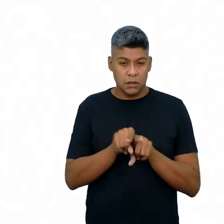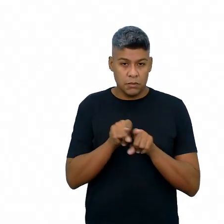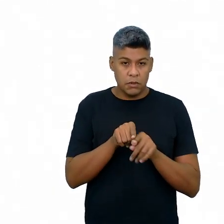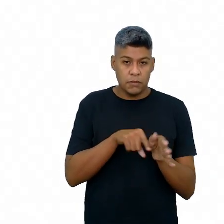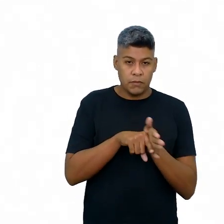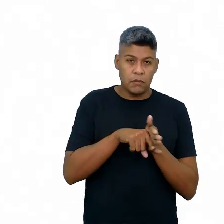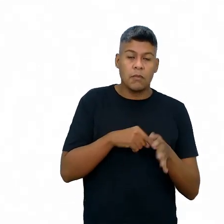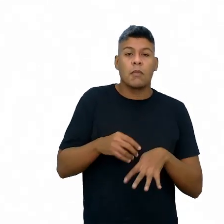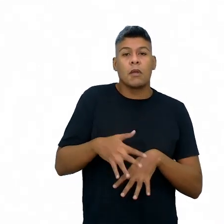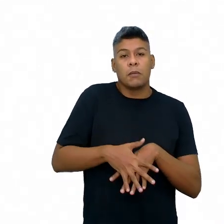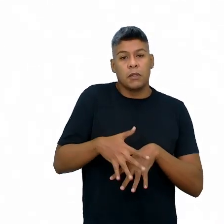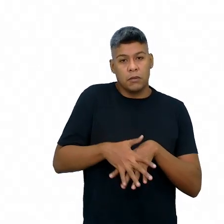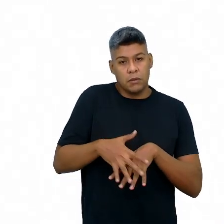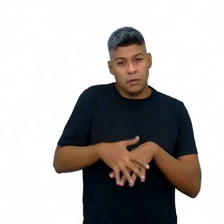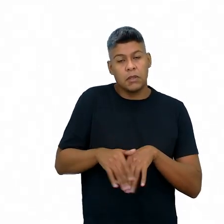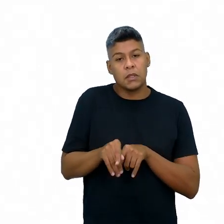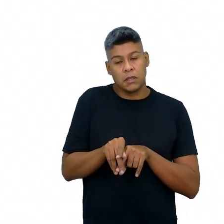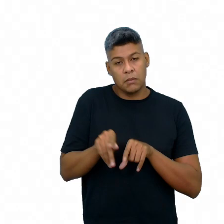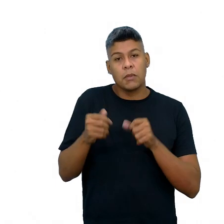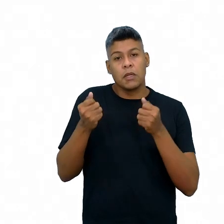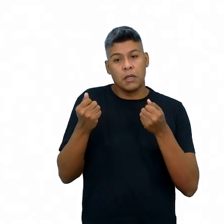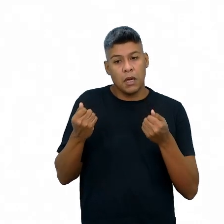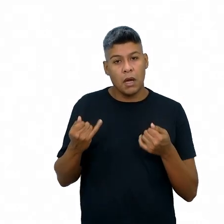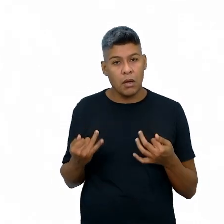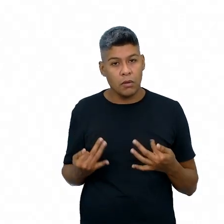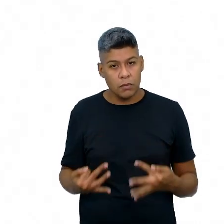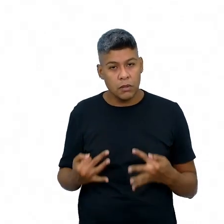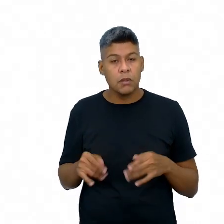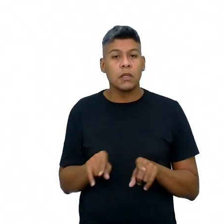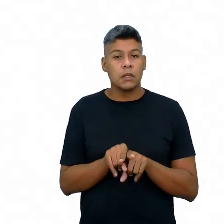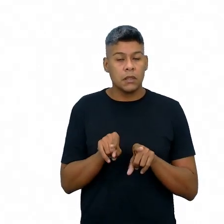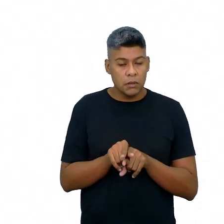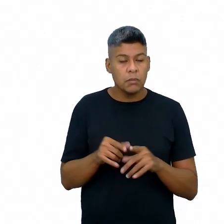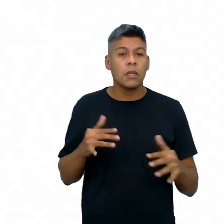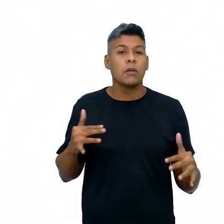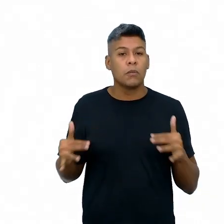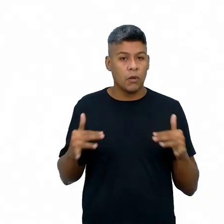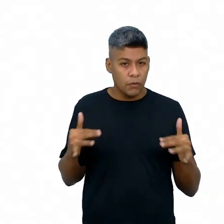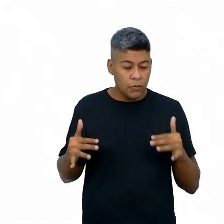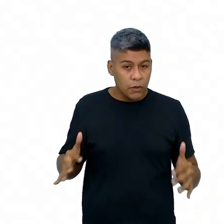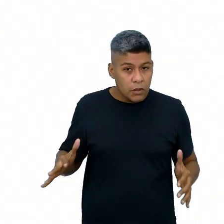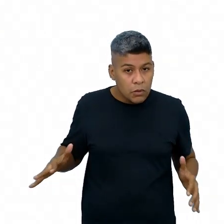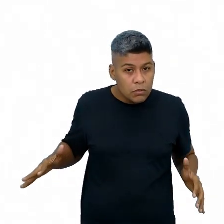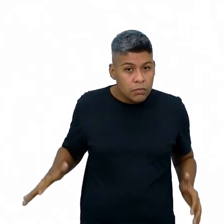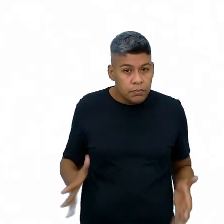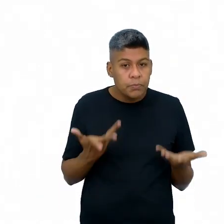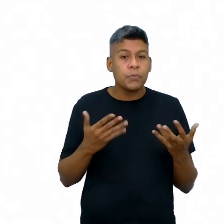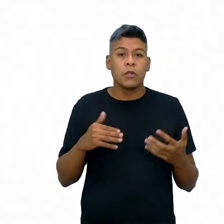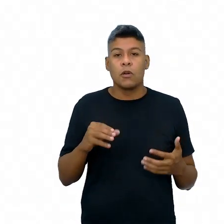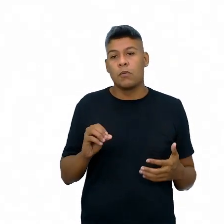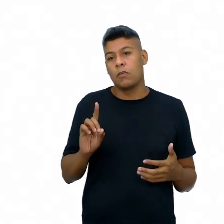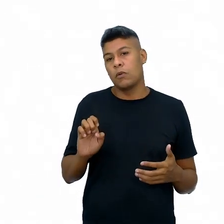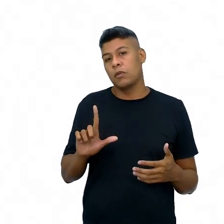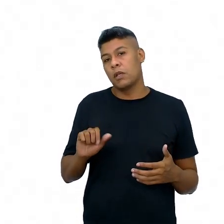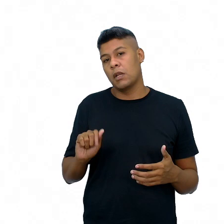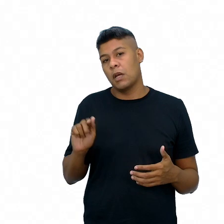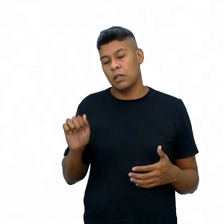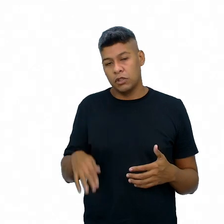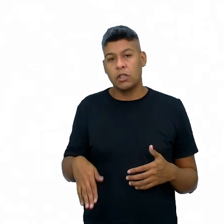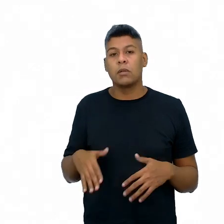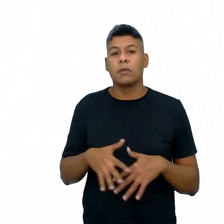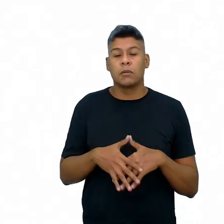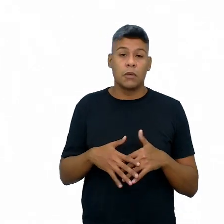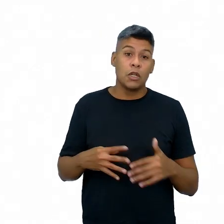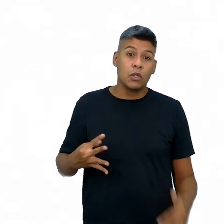investigação matemática, as argumentações, né, e o movimento que propicia a modelagem matemática.